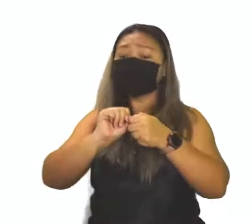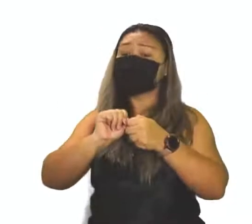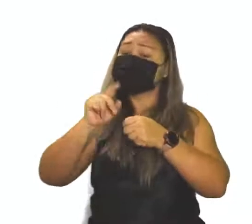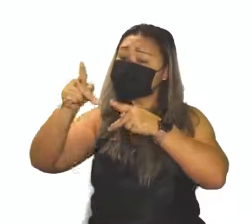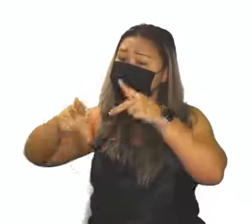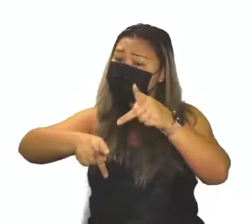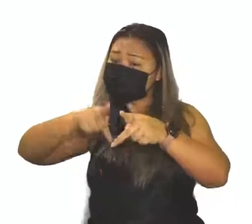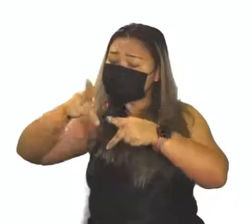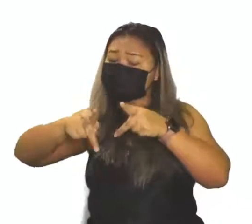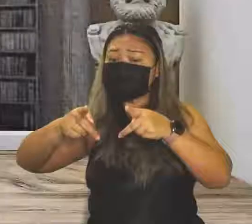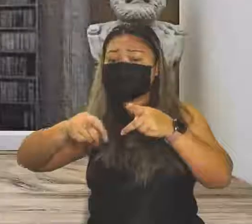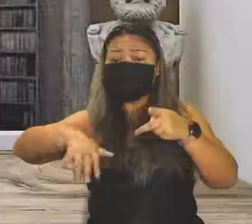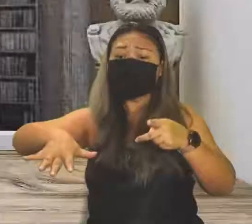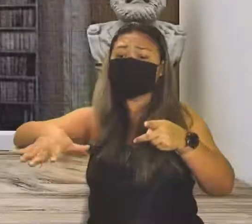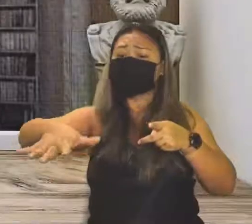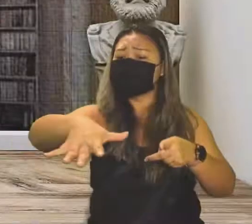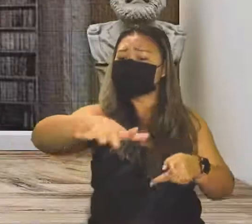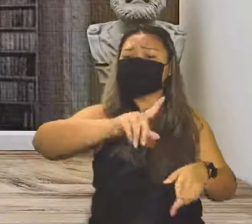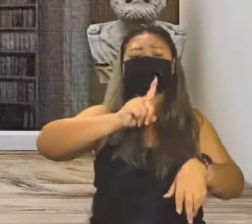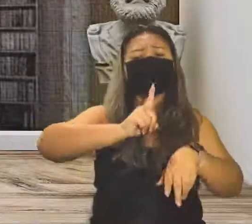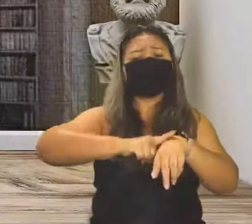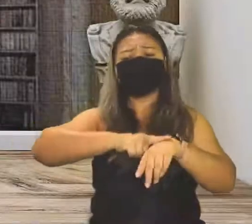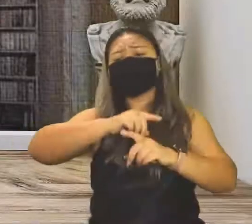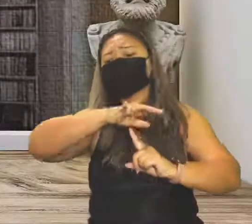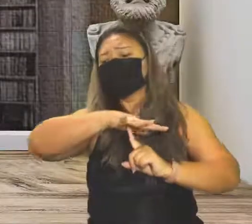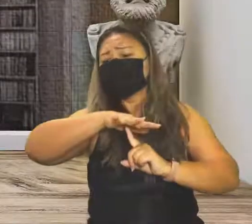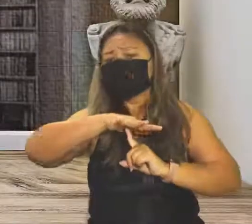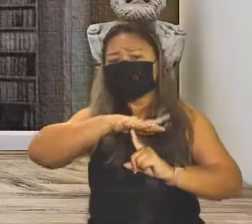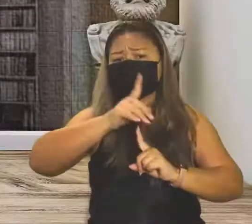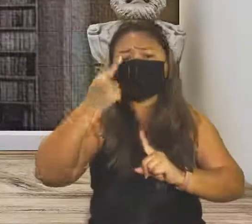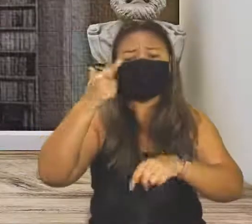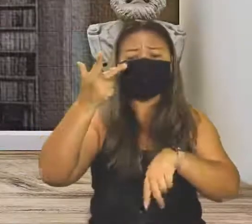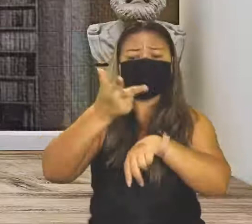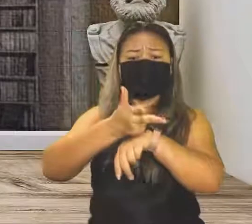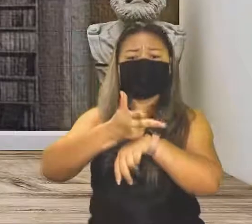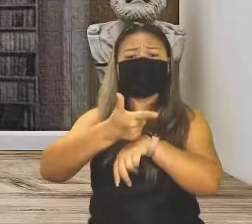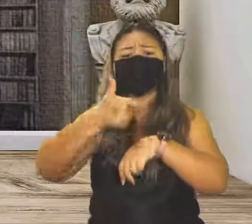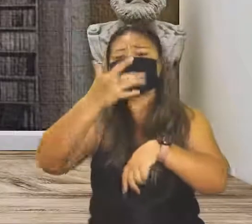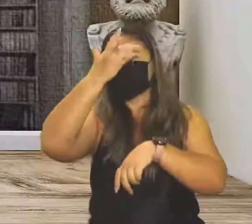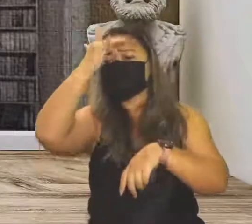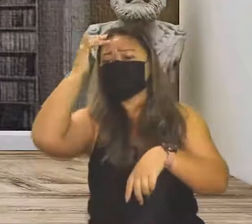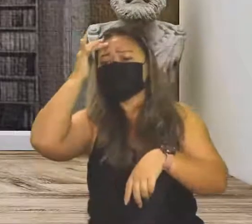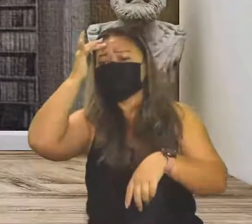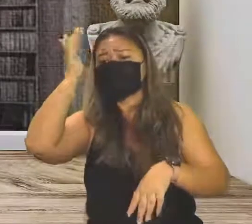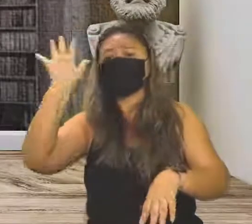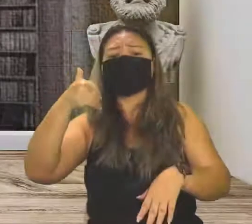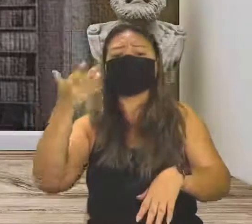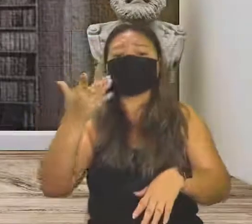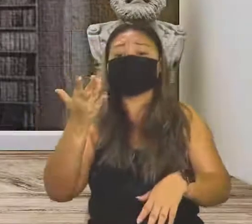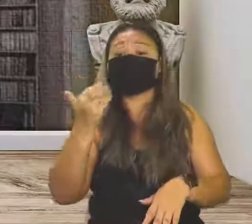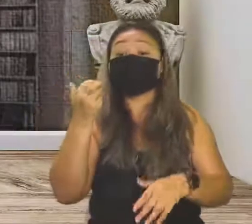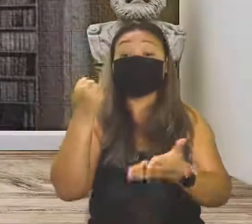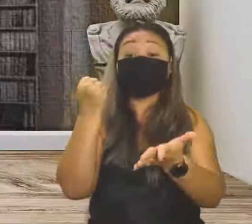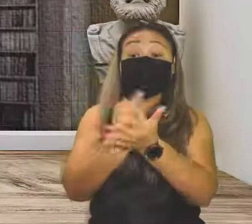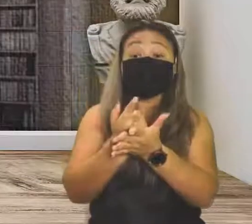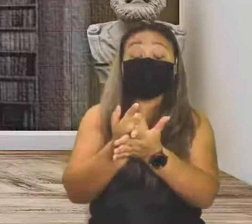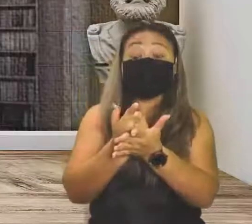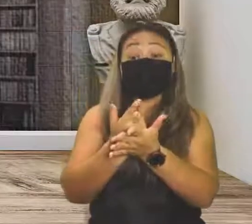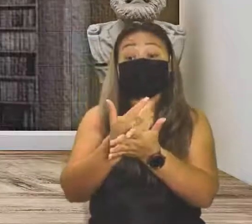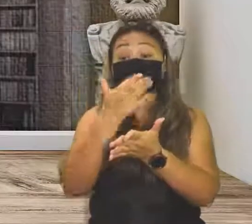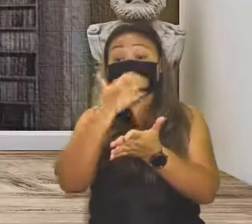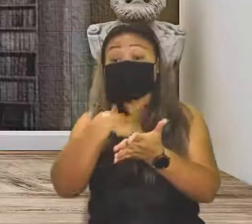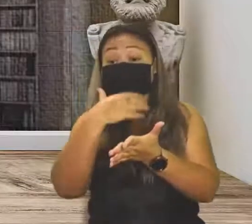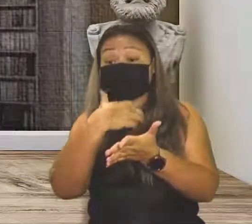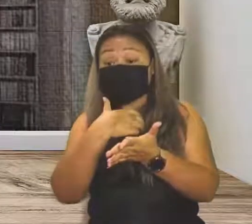ele está no meio, né, a todo momento. Lá na feira, vocês perceberam no vídeo que as pessoas, ó, vai lá e compra, ó, essa